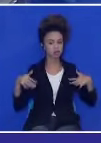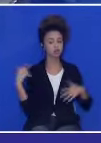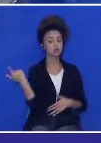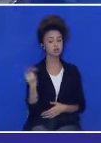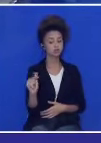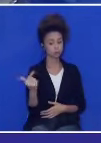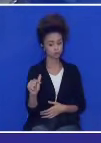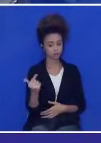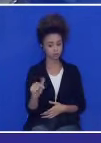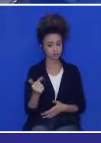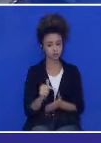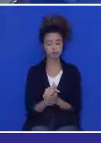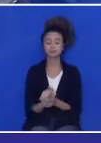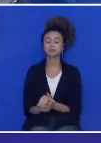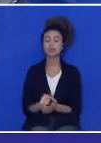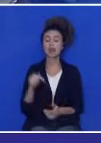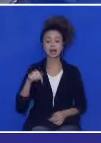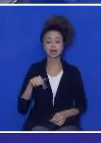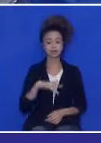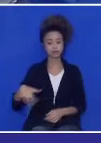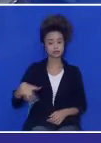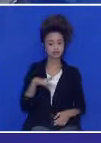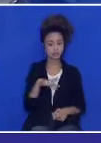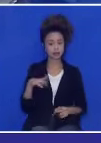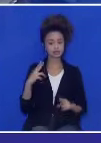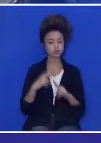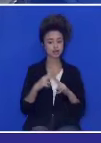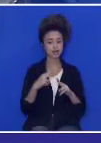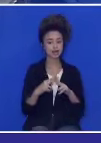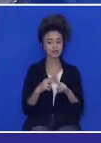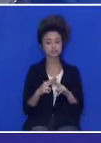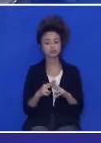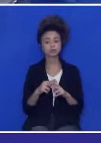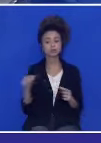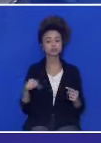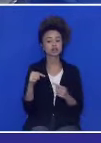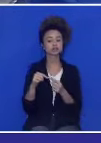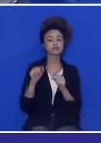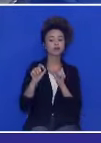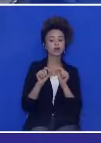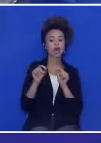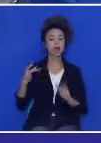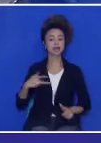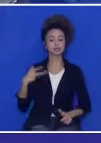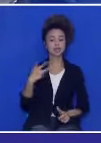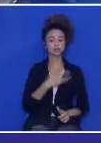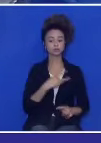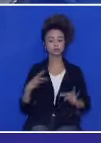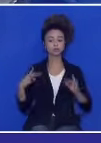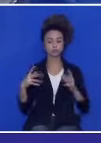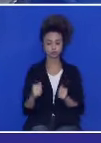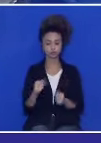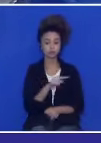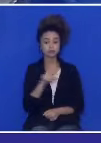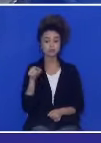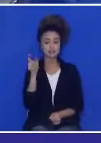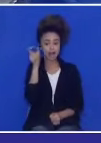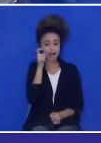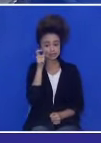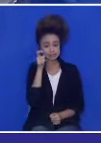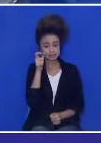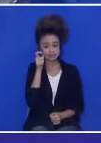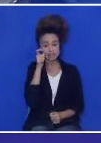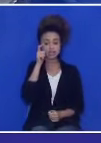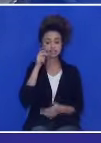a presença de plateia aqui no Espaço Loterias Caixa, priorizando assim o bem-estar de todos. Você acompanha o sorteio da Quina